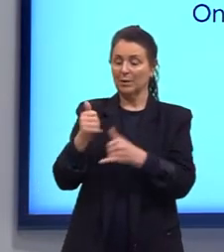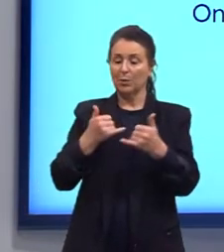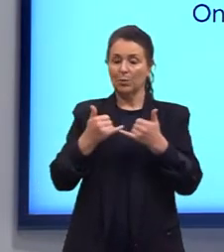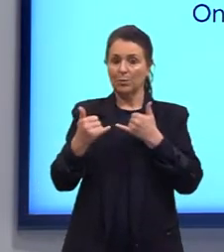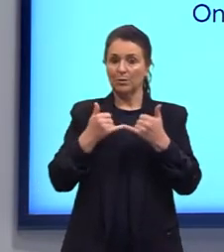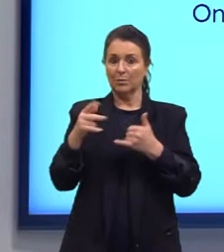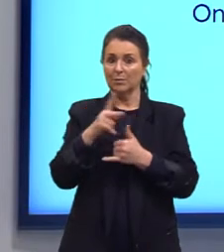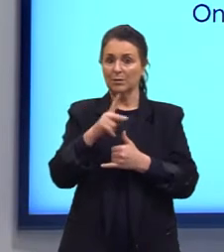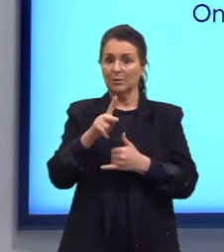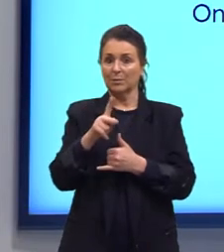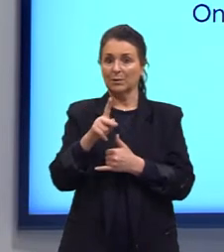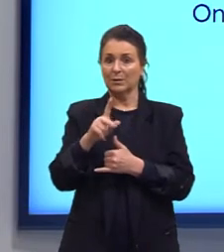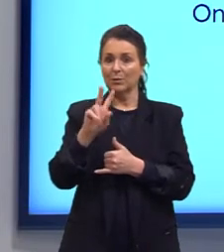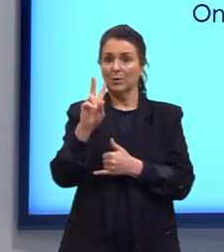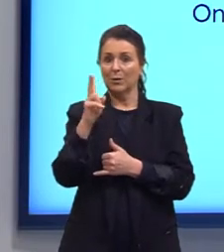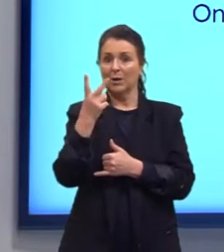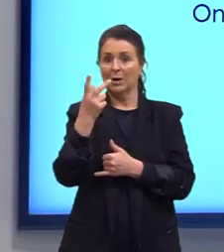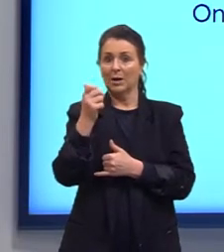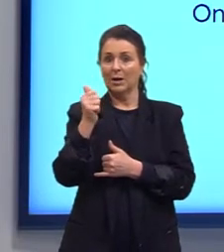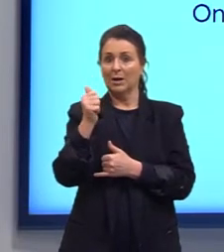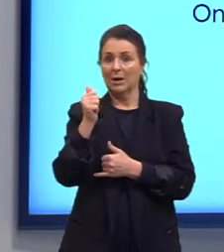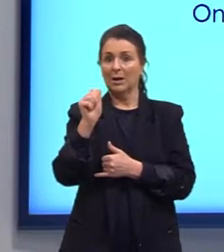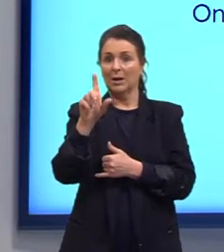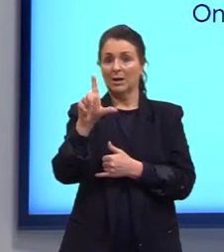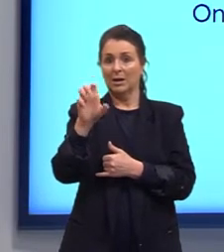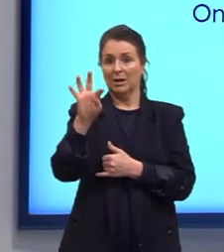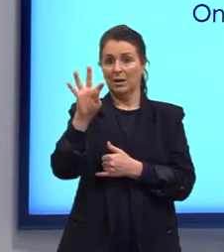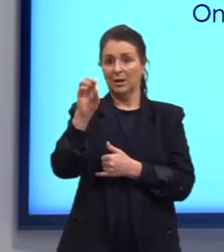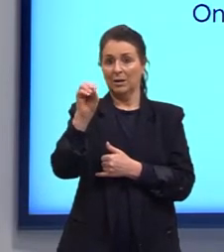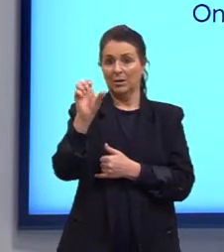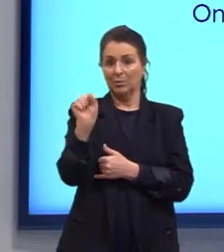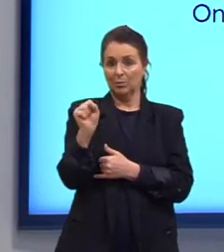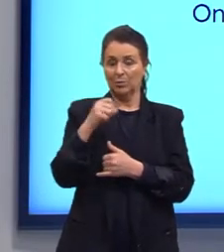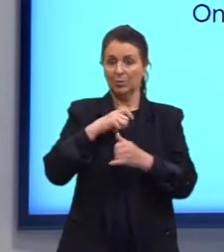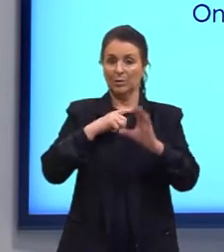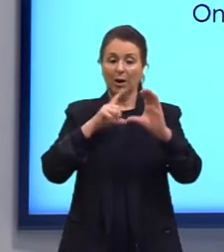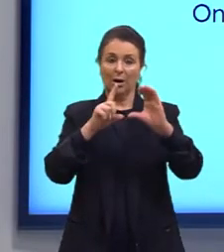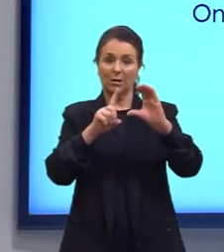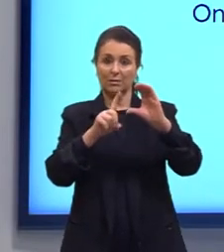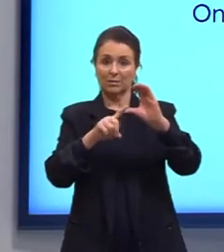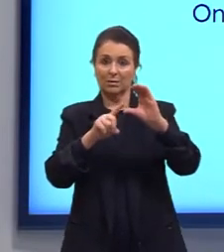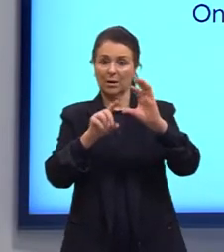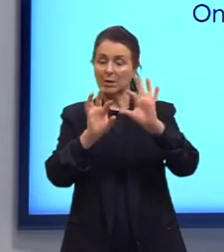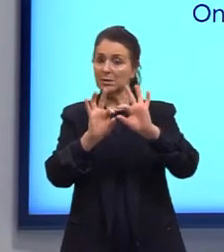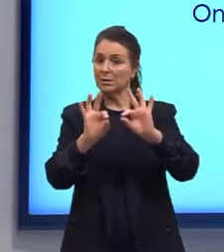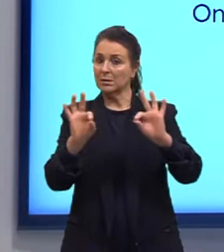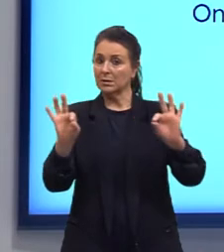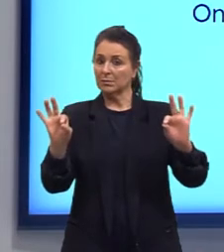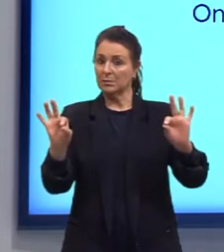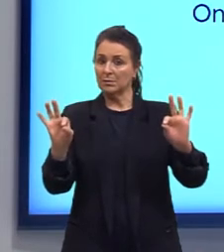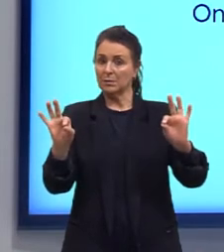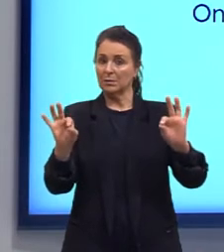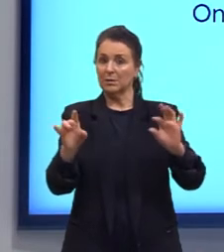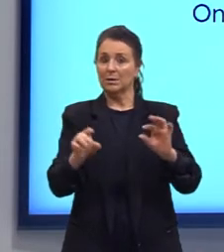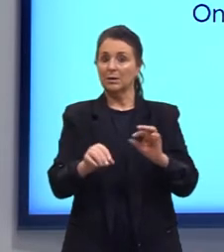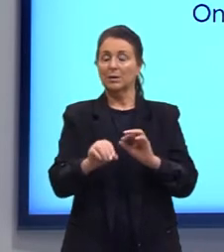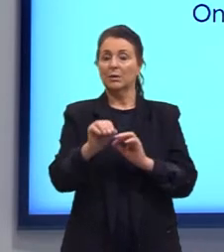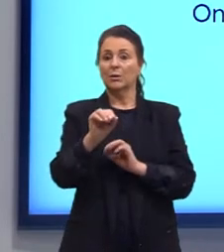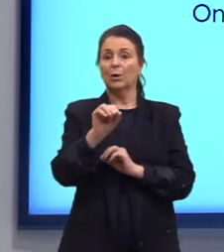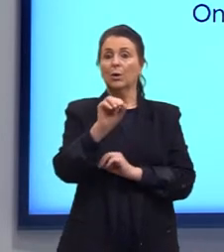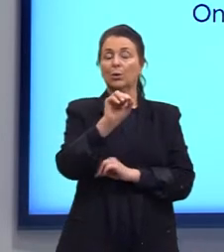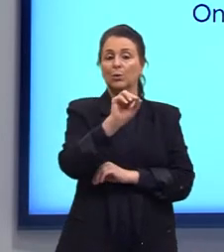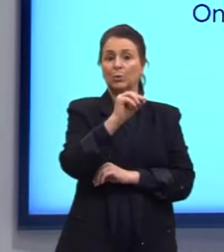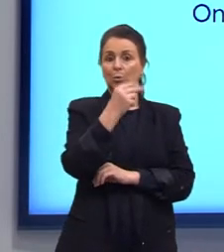de halogênio Galeto desculpa onde eu tenho a cadeia carbônica uma cadeia simples né com dois átomos de